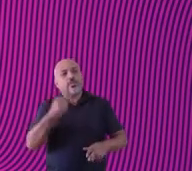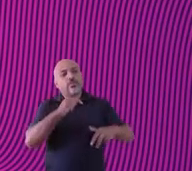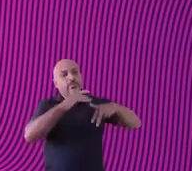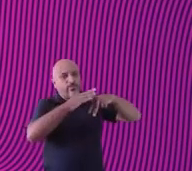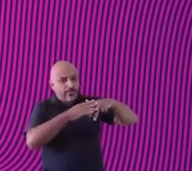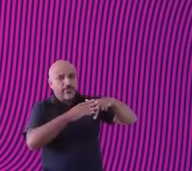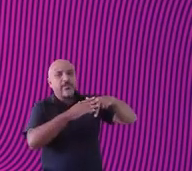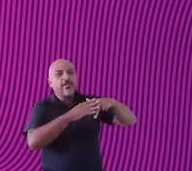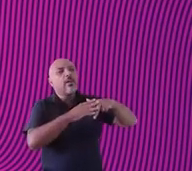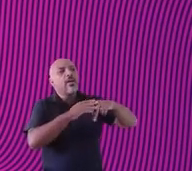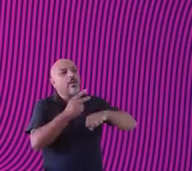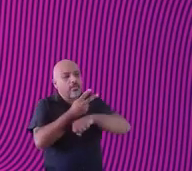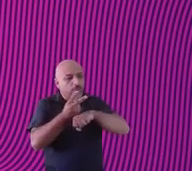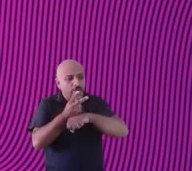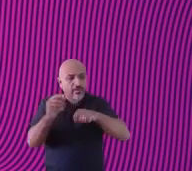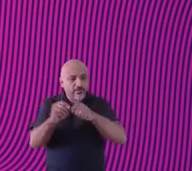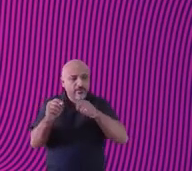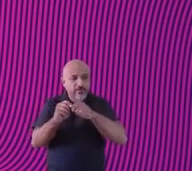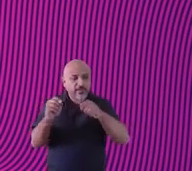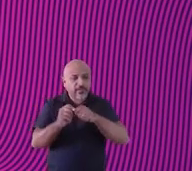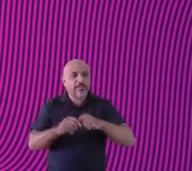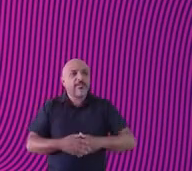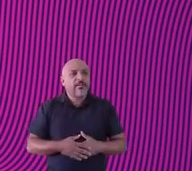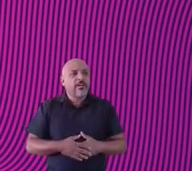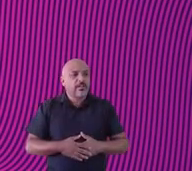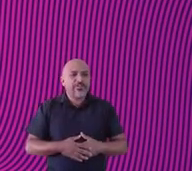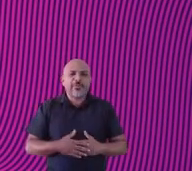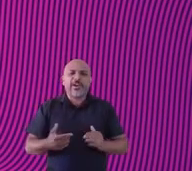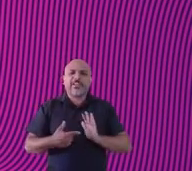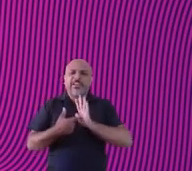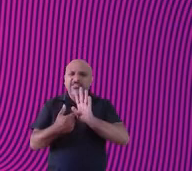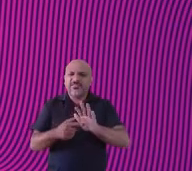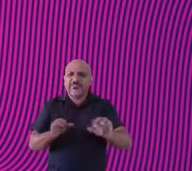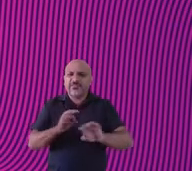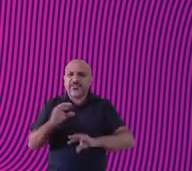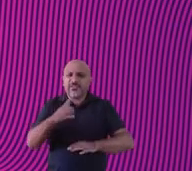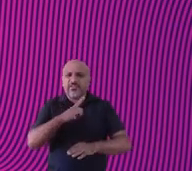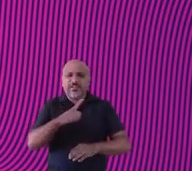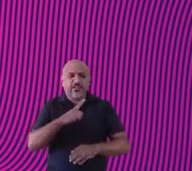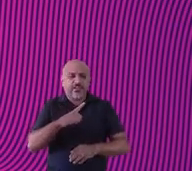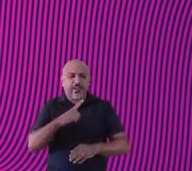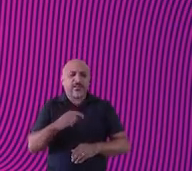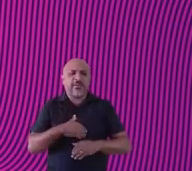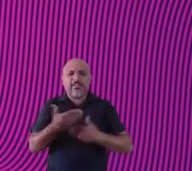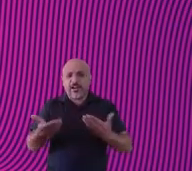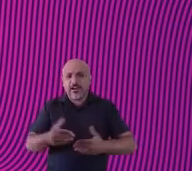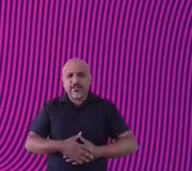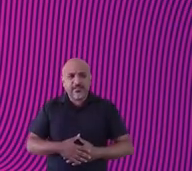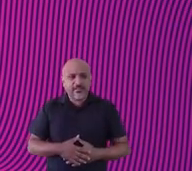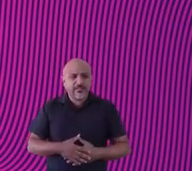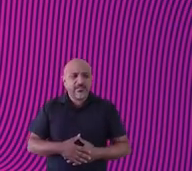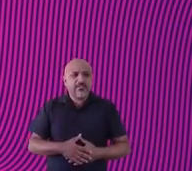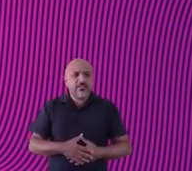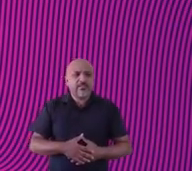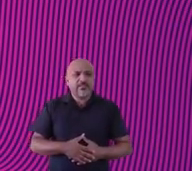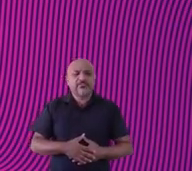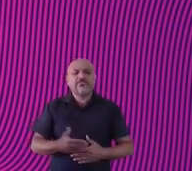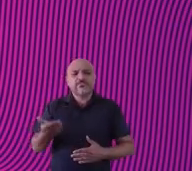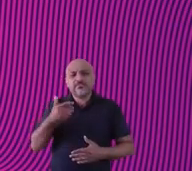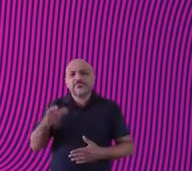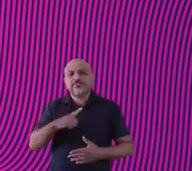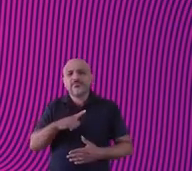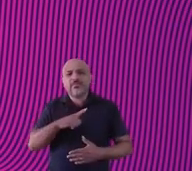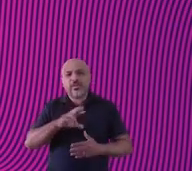vão procurar fazer é a segunda questão é se a gente usa a estratégia de